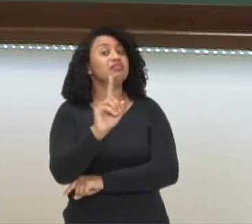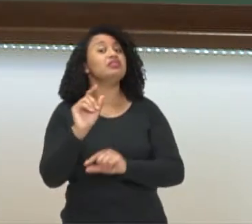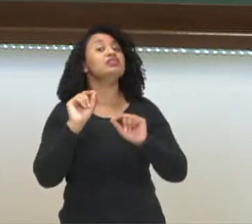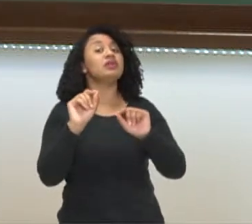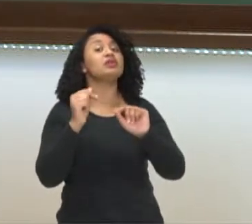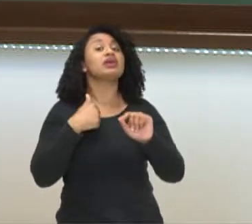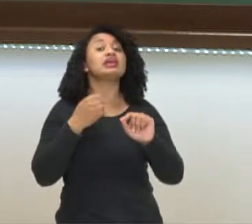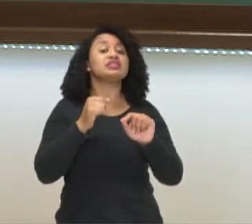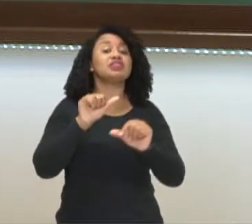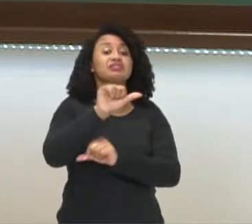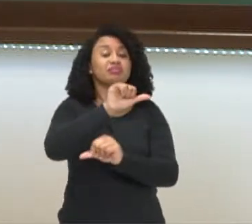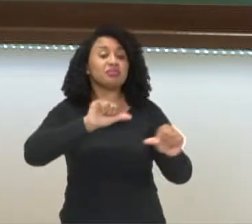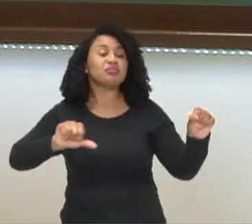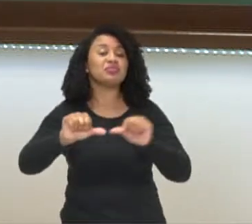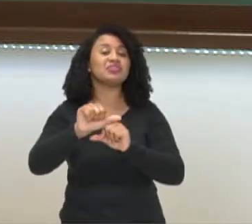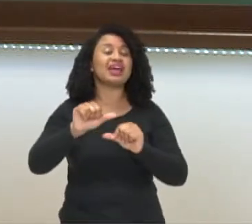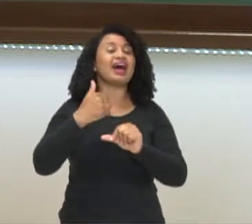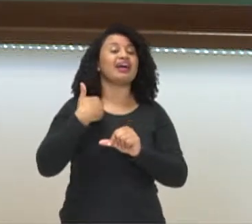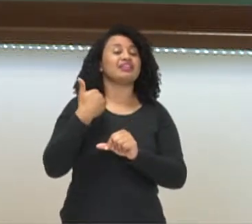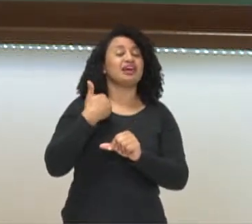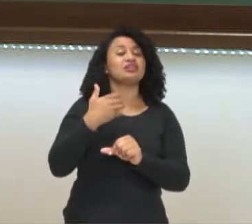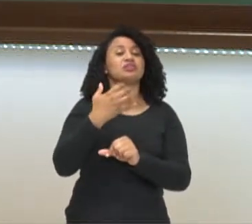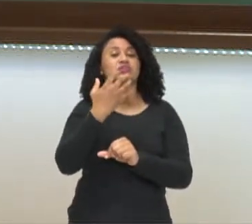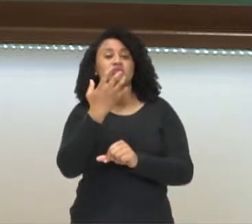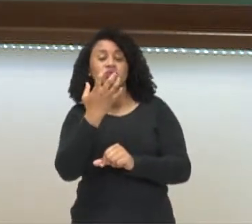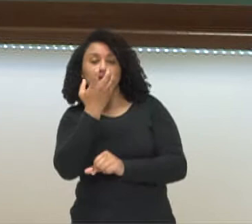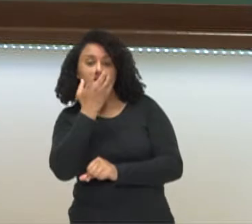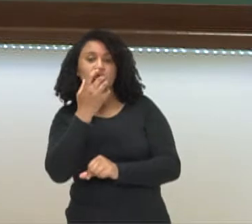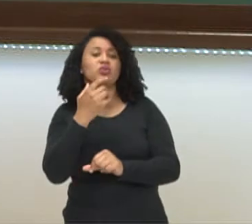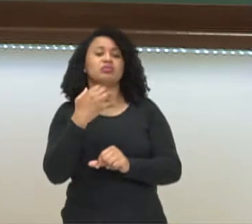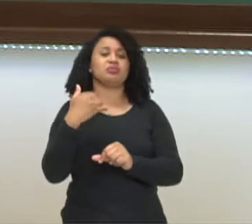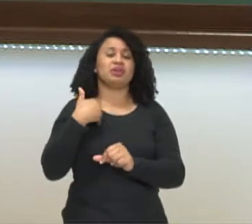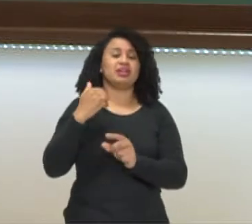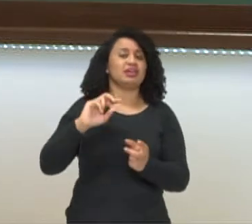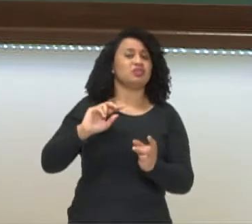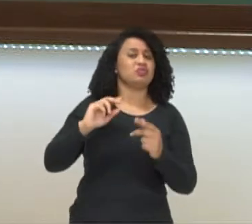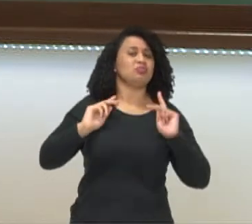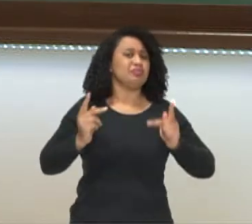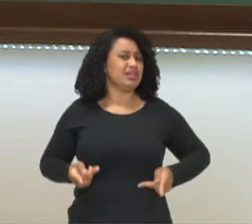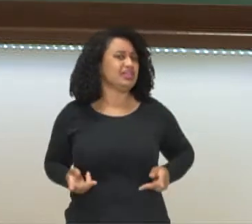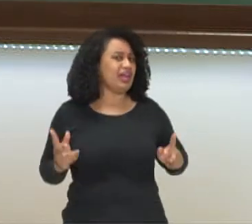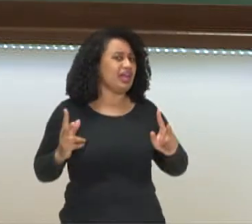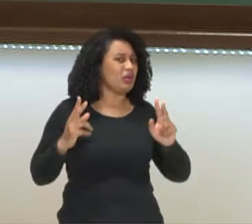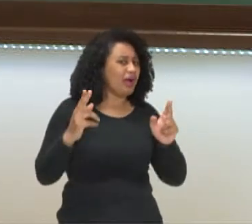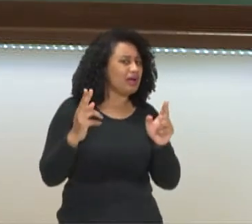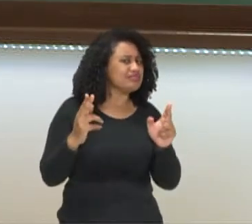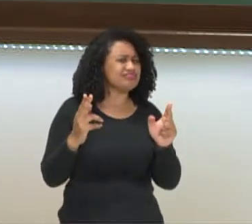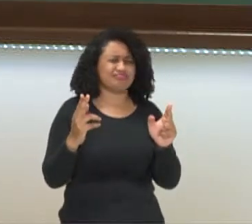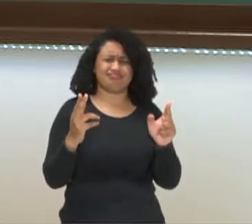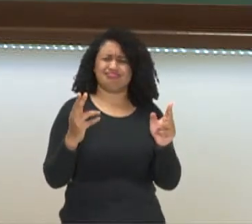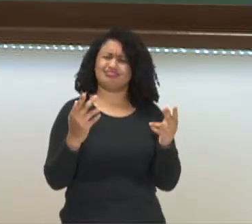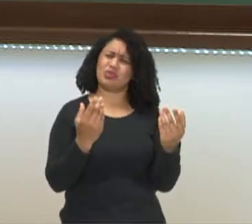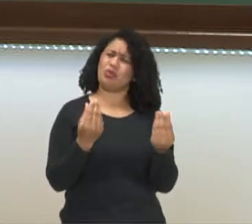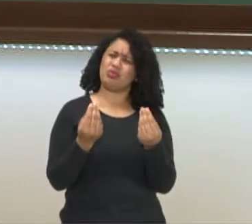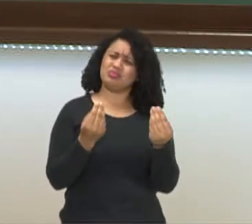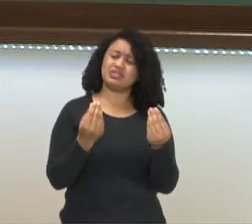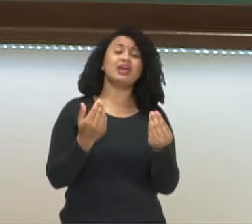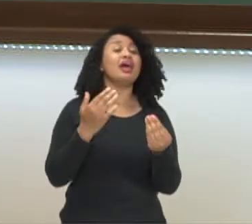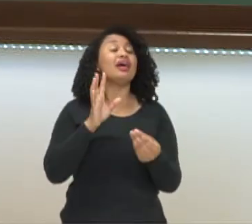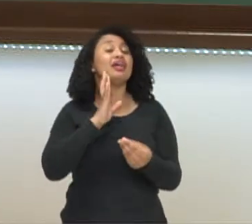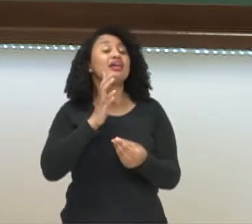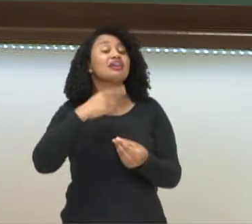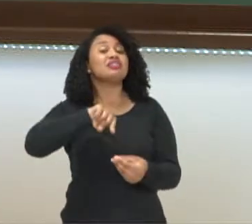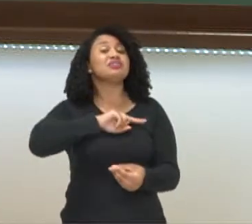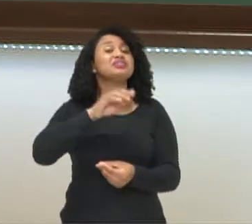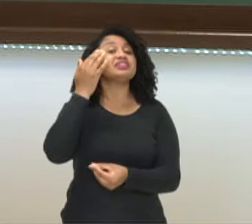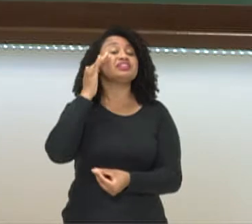se fosse para a gente transformar a idade do cachorro em idade humana. Será que é a mesma coisa? Que ideia maluca, né? Mas é legal para a gente entender como